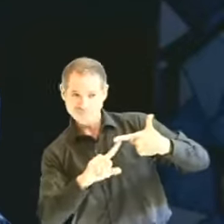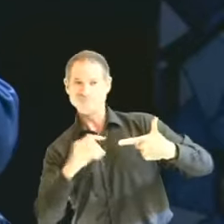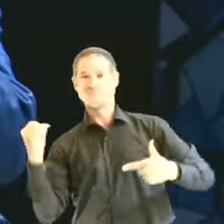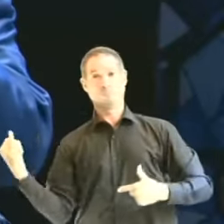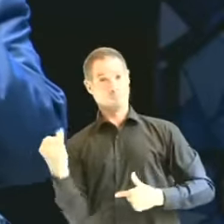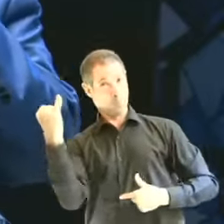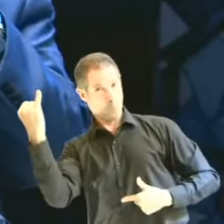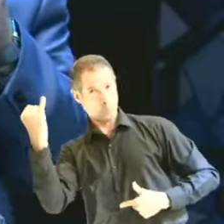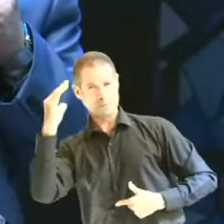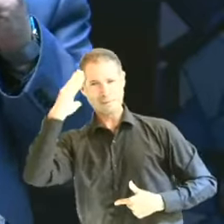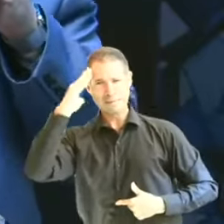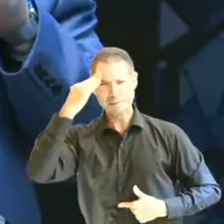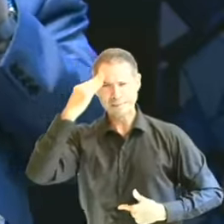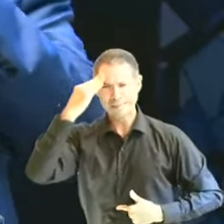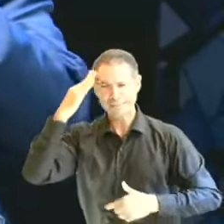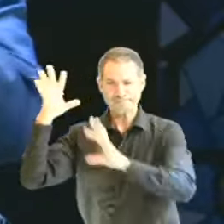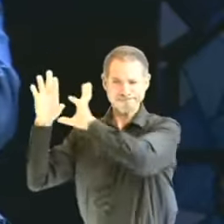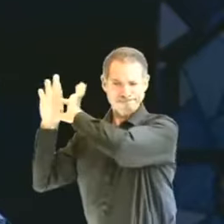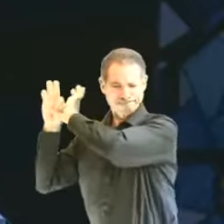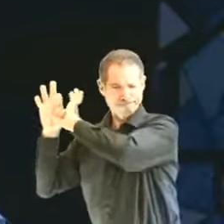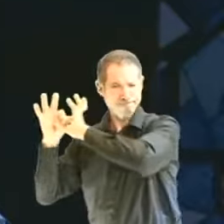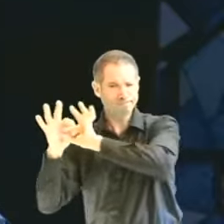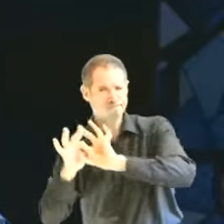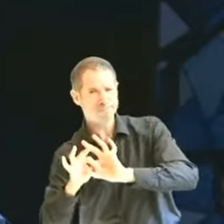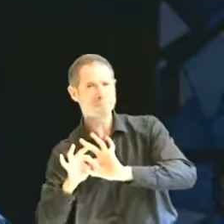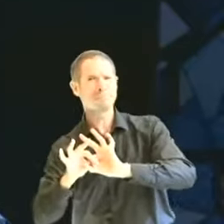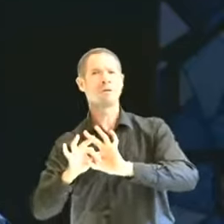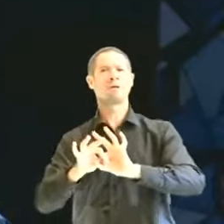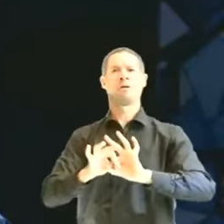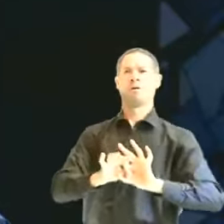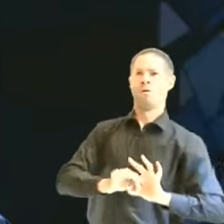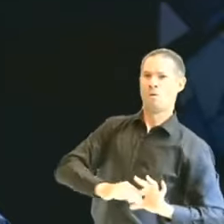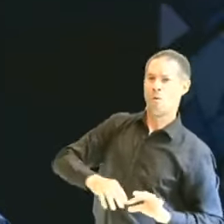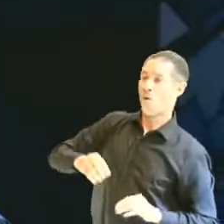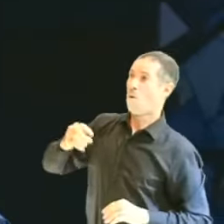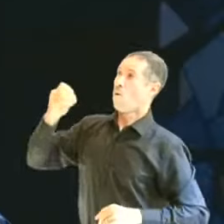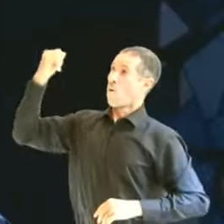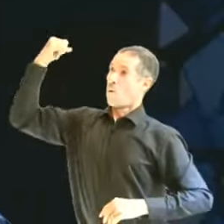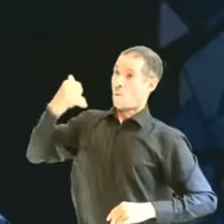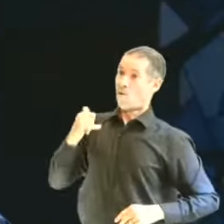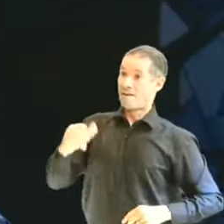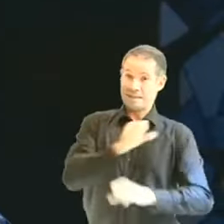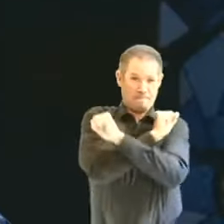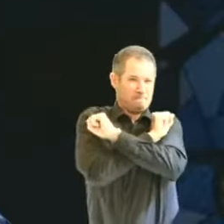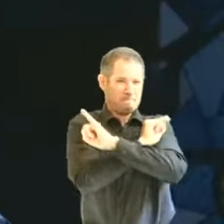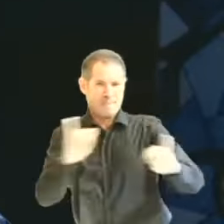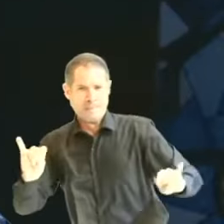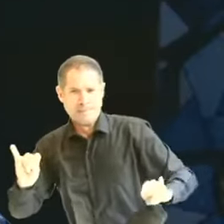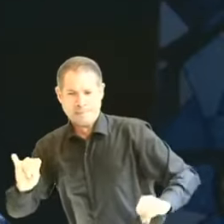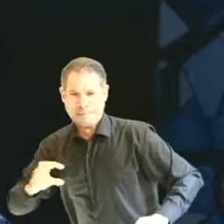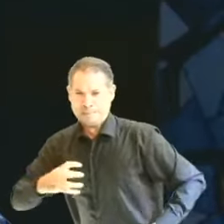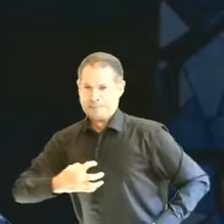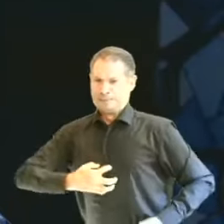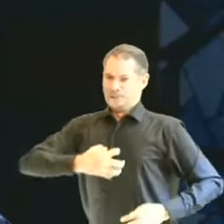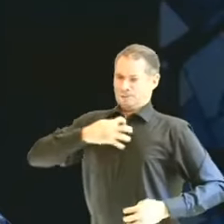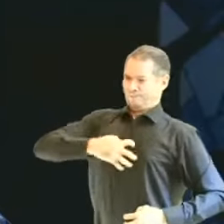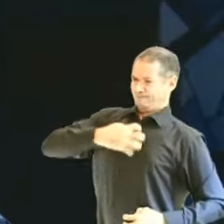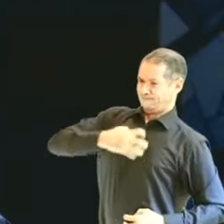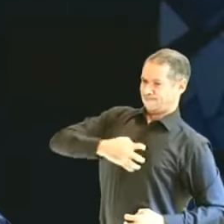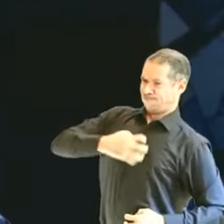importante a gente entender o contexto. O contexto é que esse profeta, ele estava indignado com